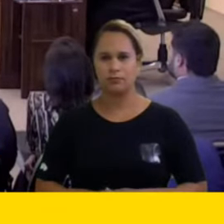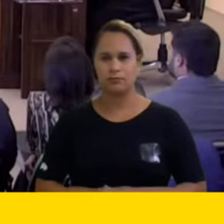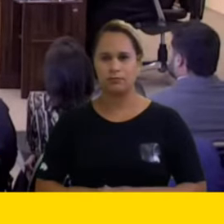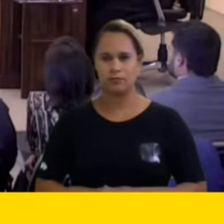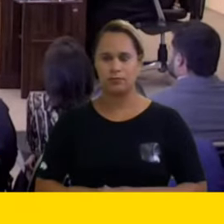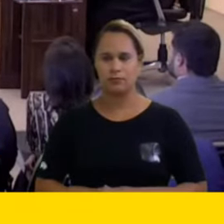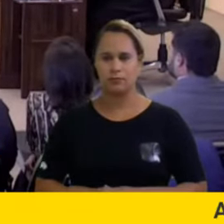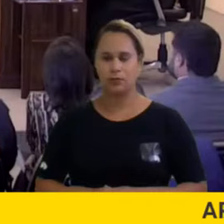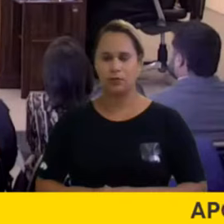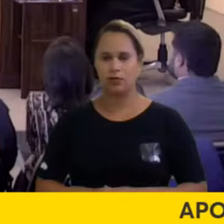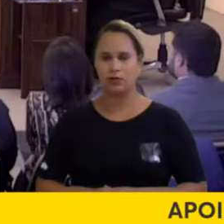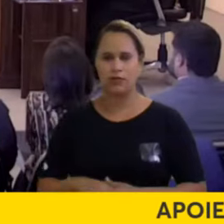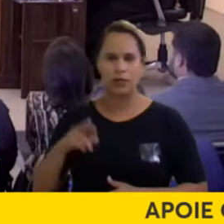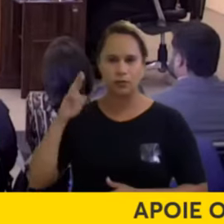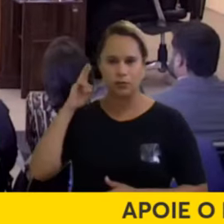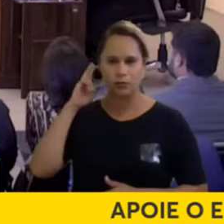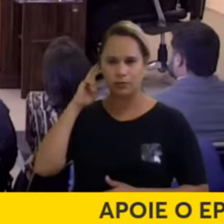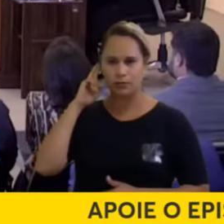s